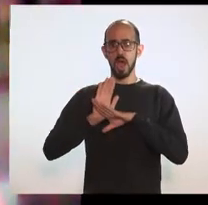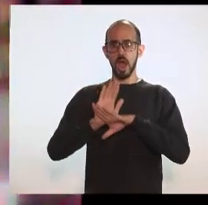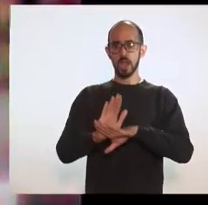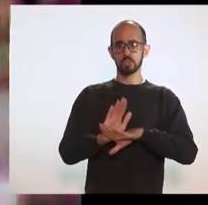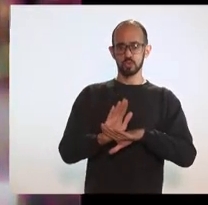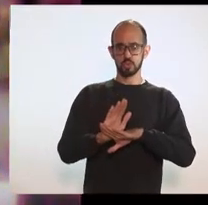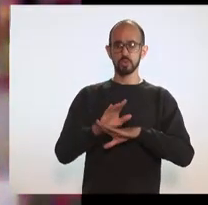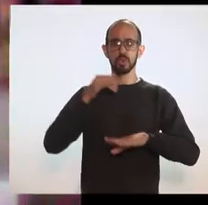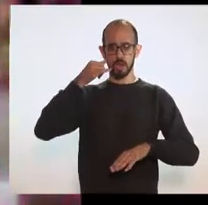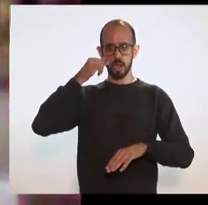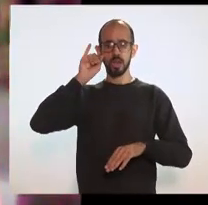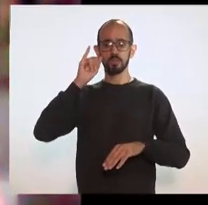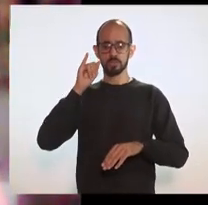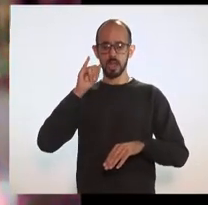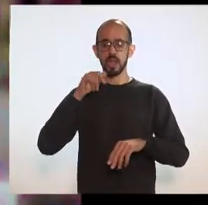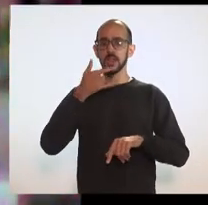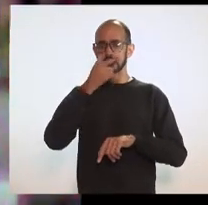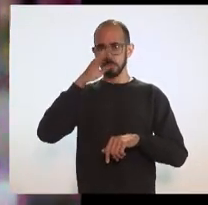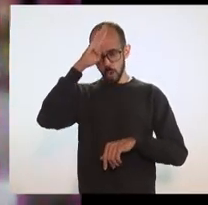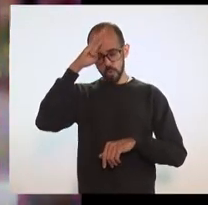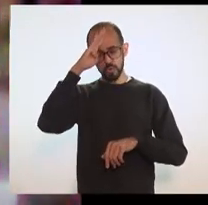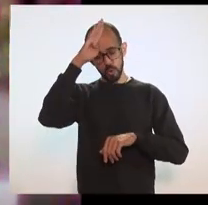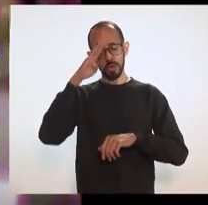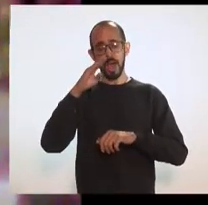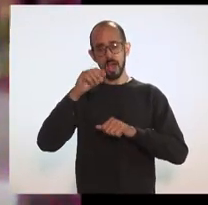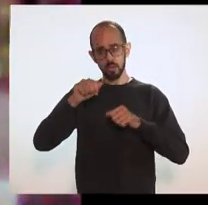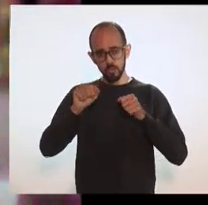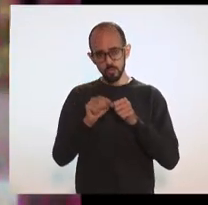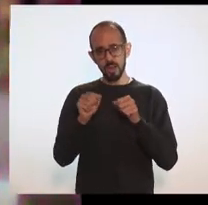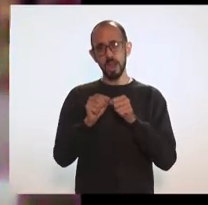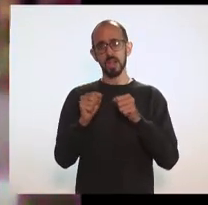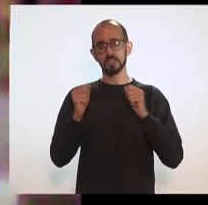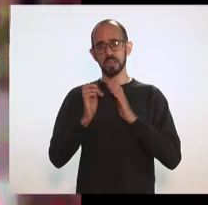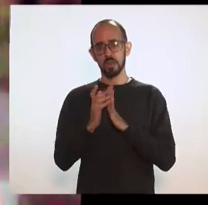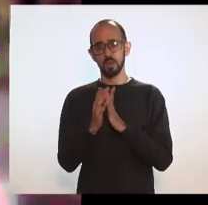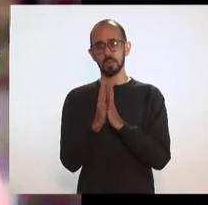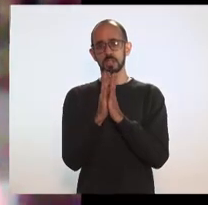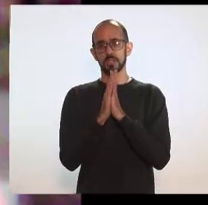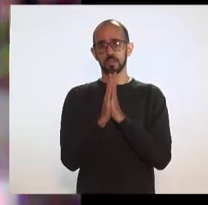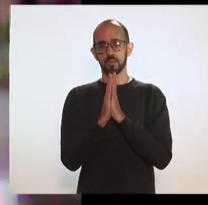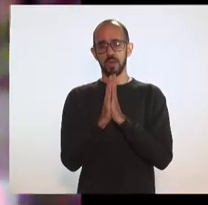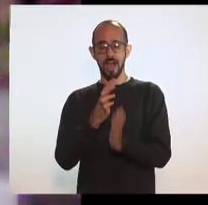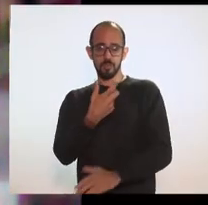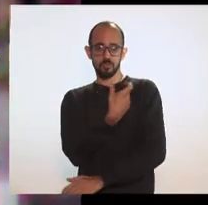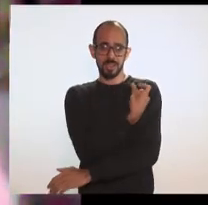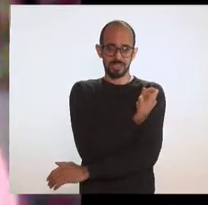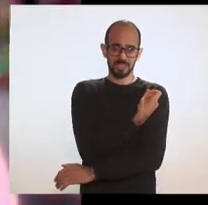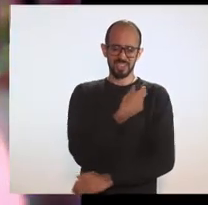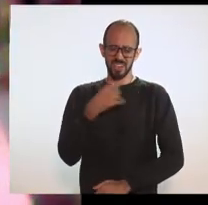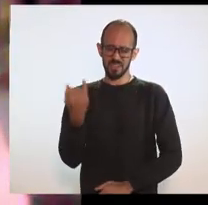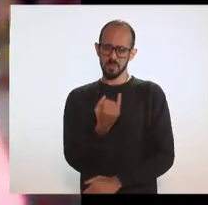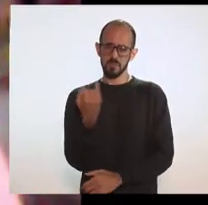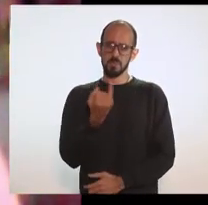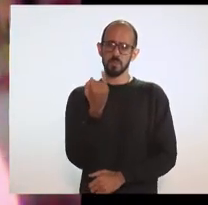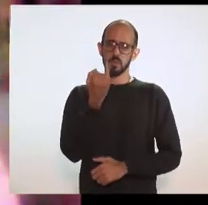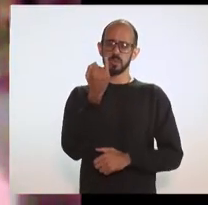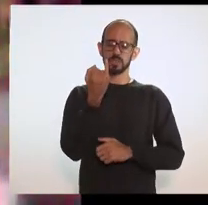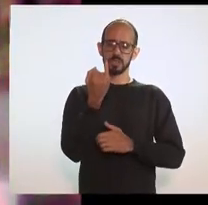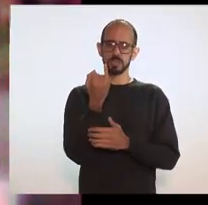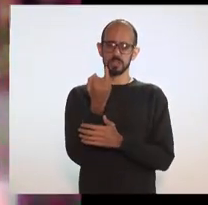presença em ouvido bolsonaro promove aglomerações e a vacina é fundamental